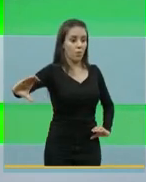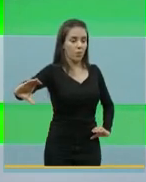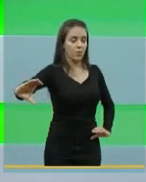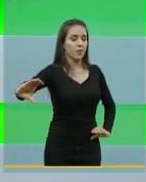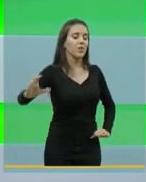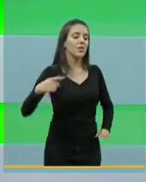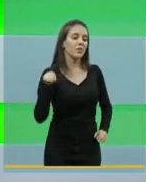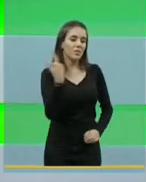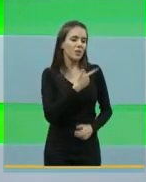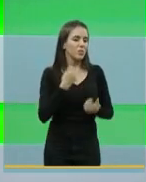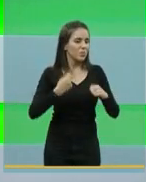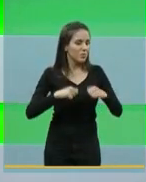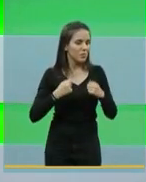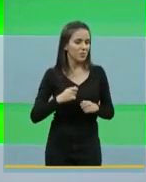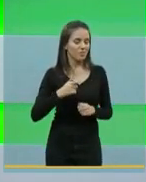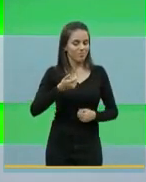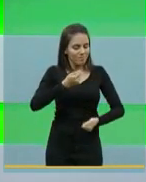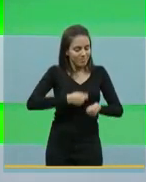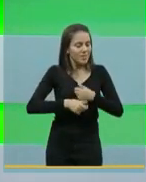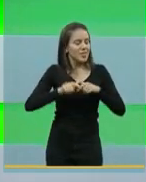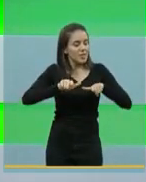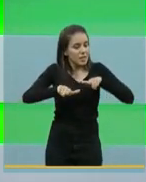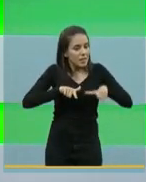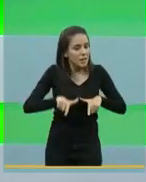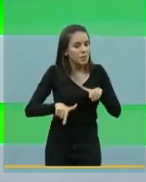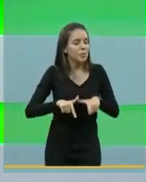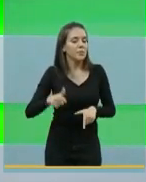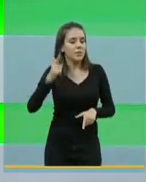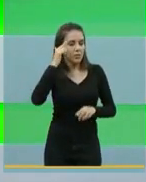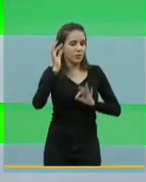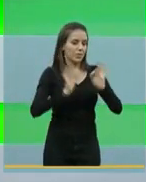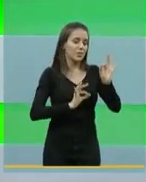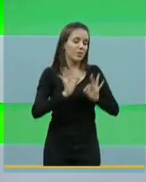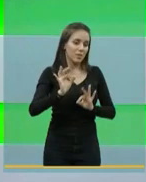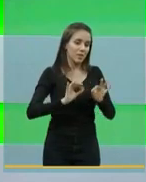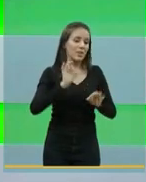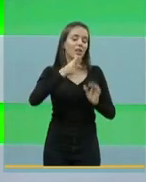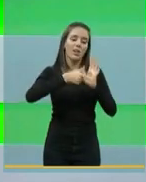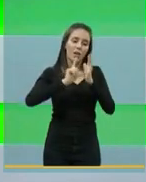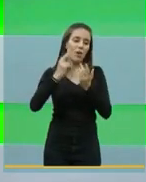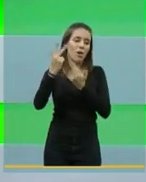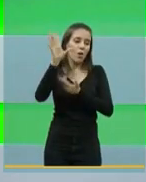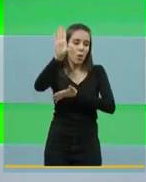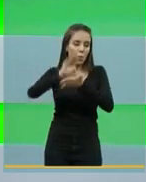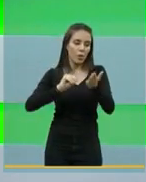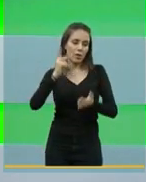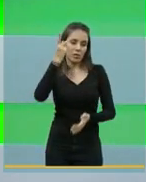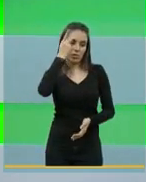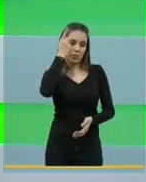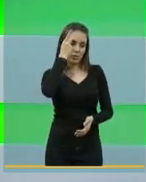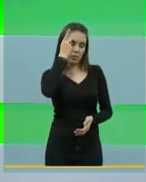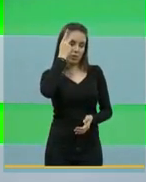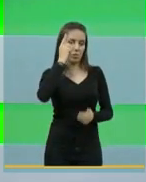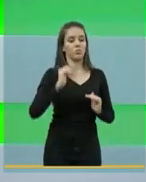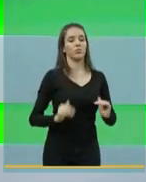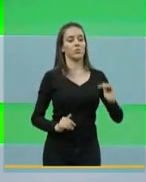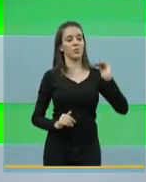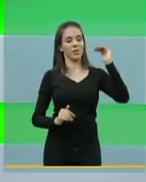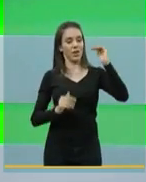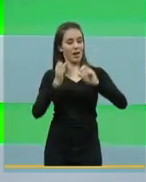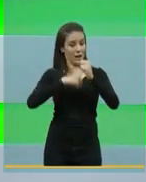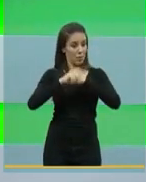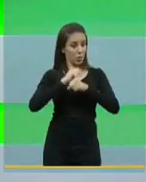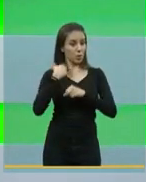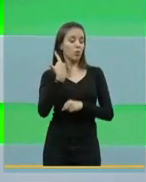nós vamos agir duro pelo lado da despesa como fizemos em são paulo que fez um superávit primário ano